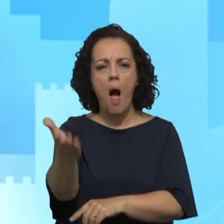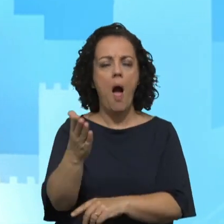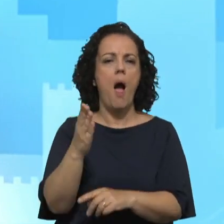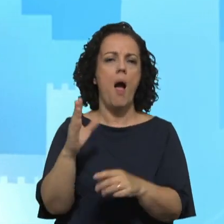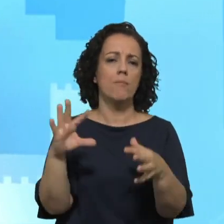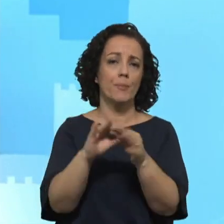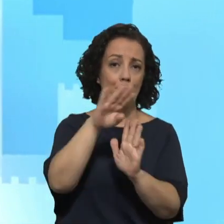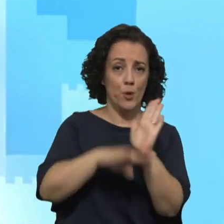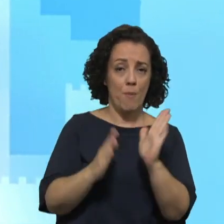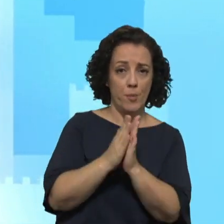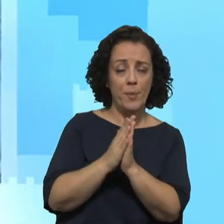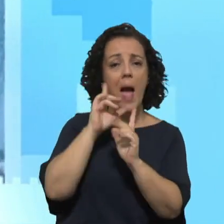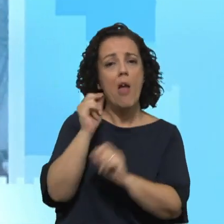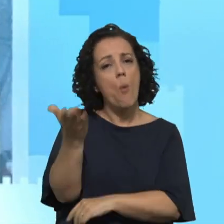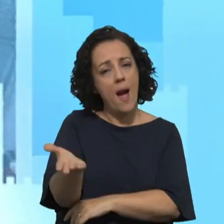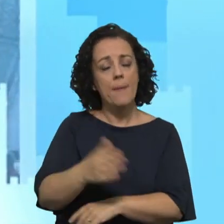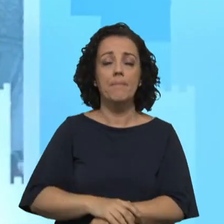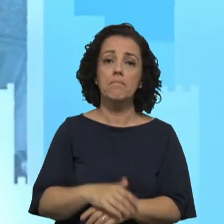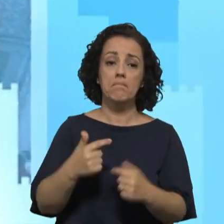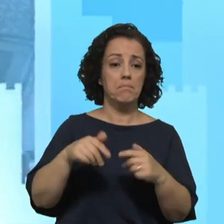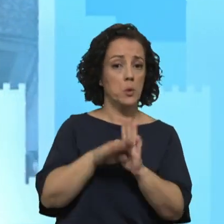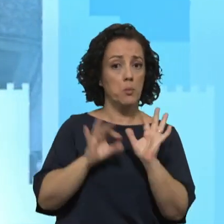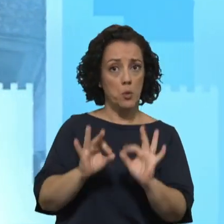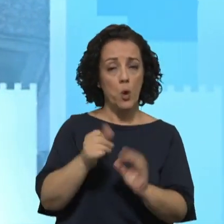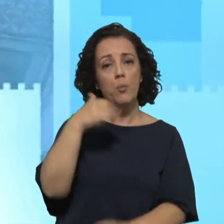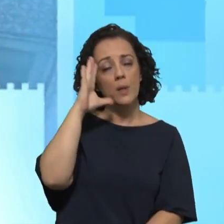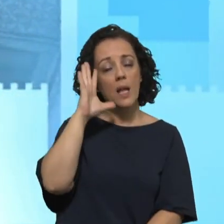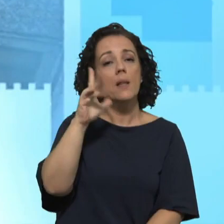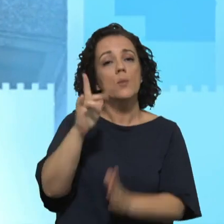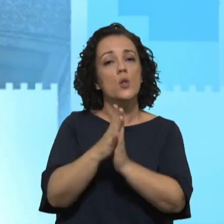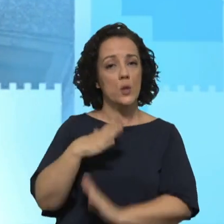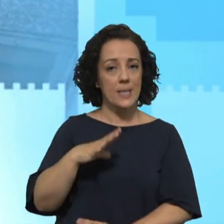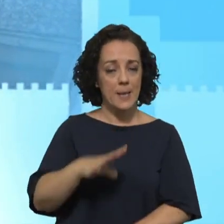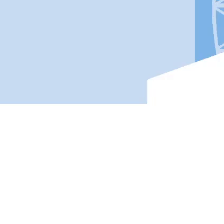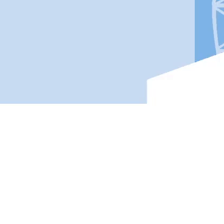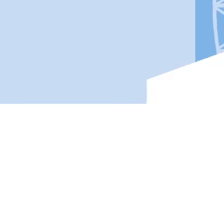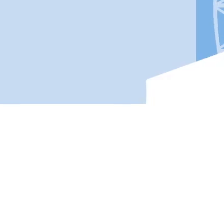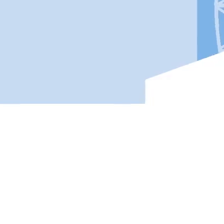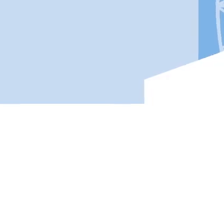rádio do programa Eclésia. Ficamos por aqui. Boa tarde. Até amanhã, se Deus quiser.